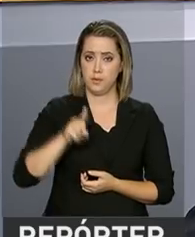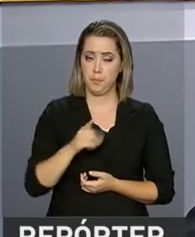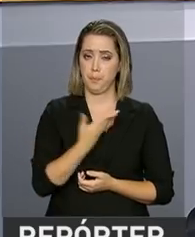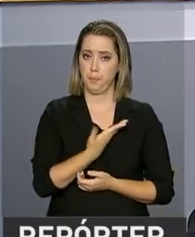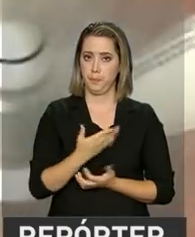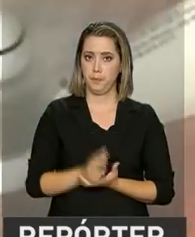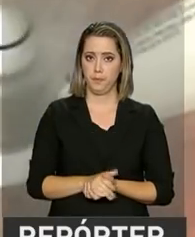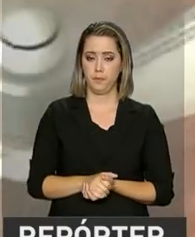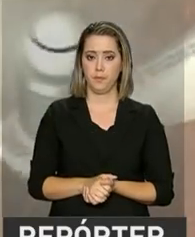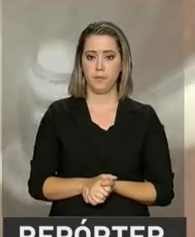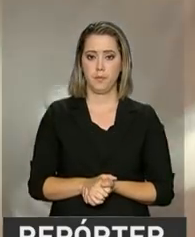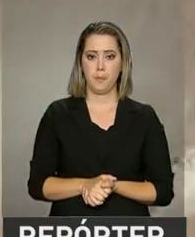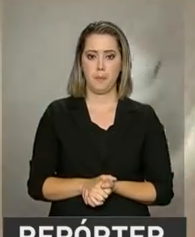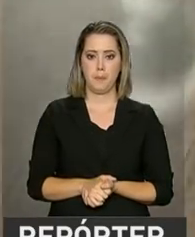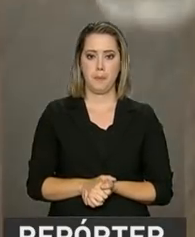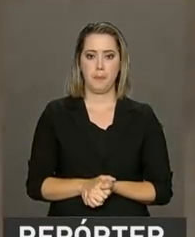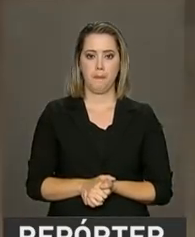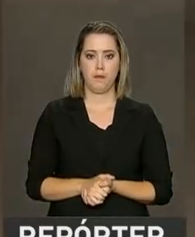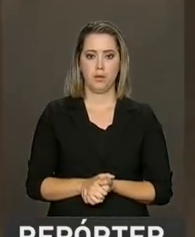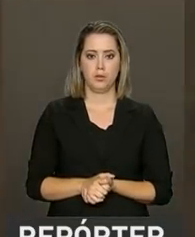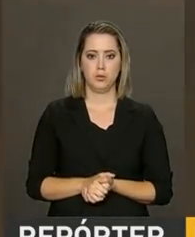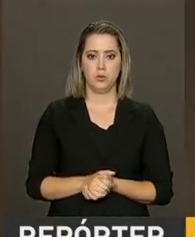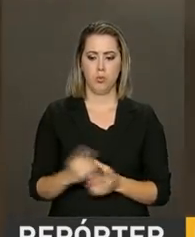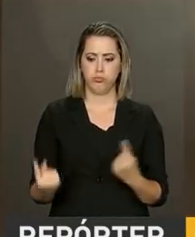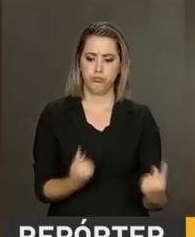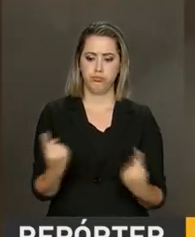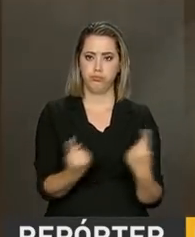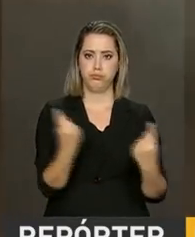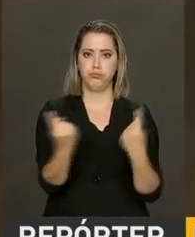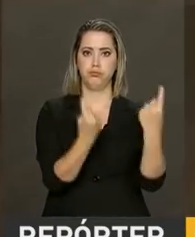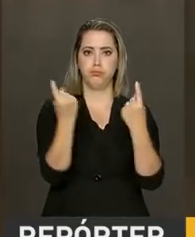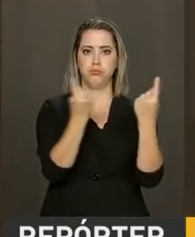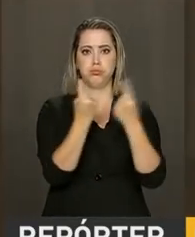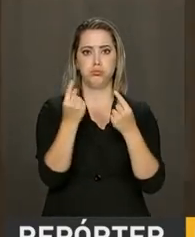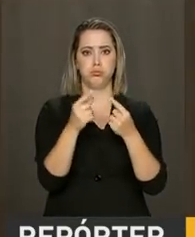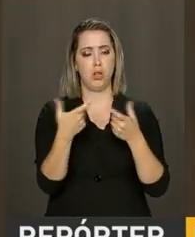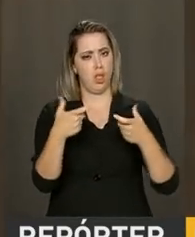filho tamanho não é documento